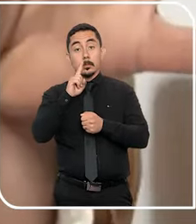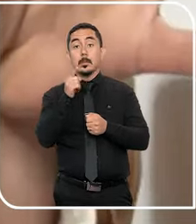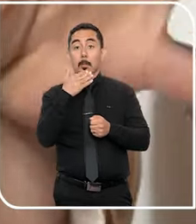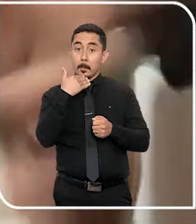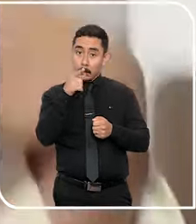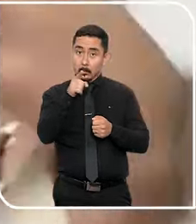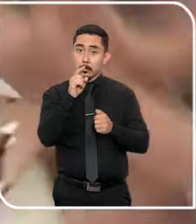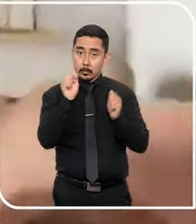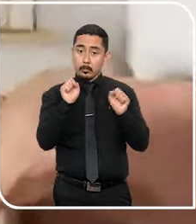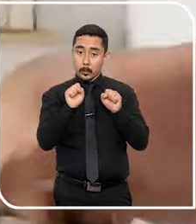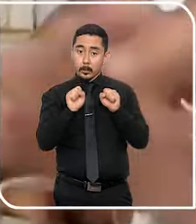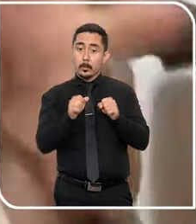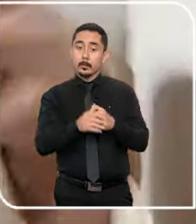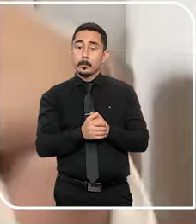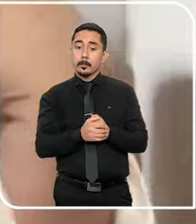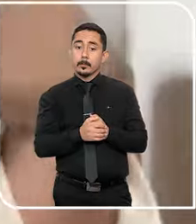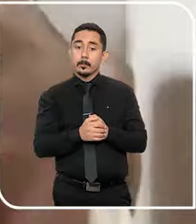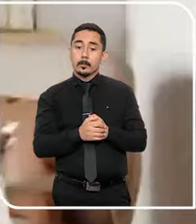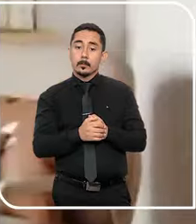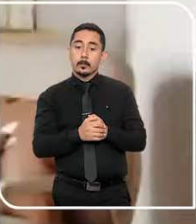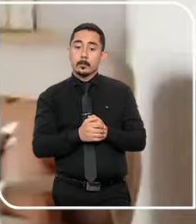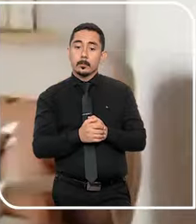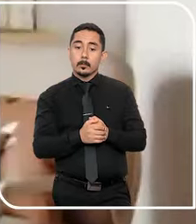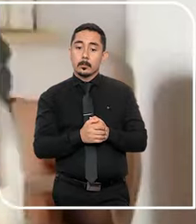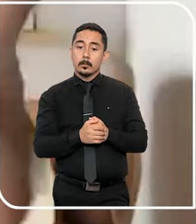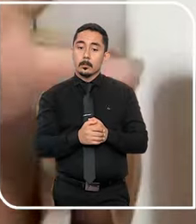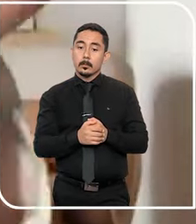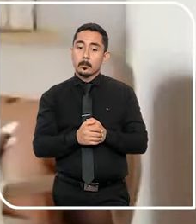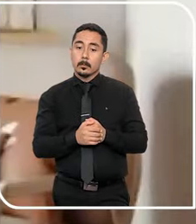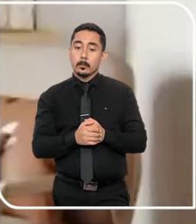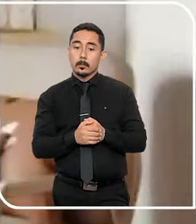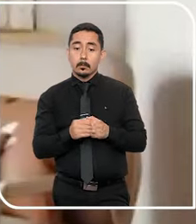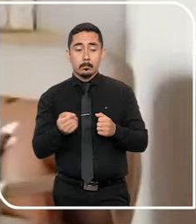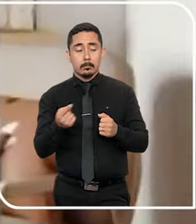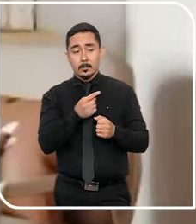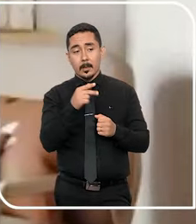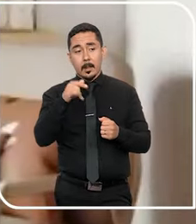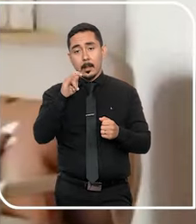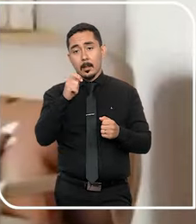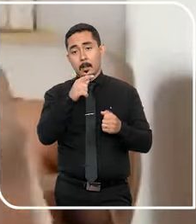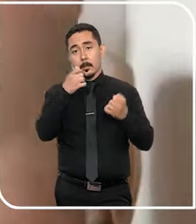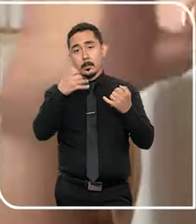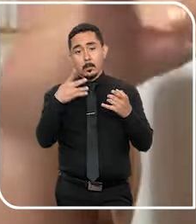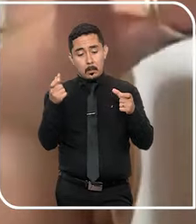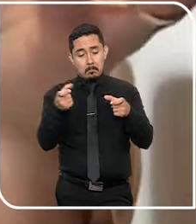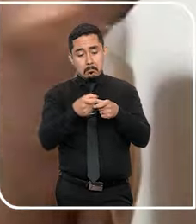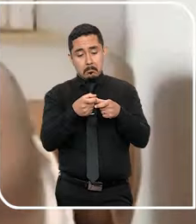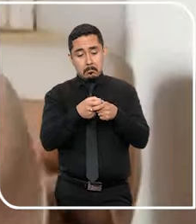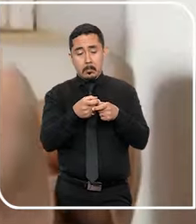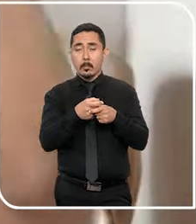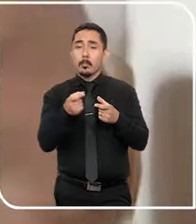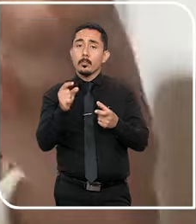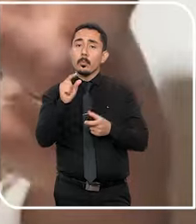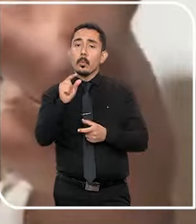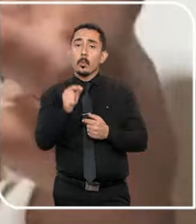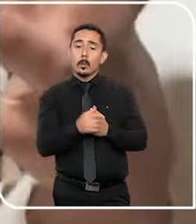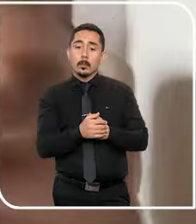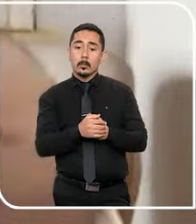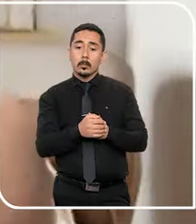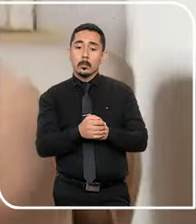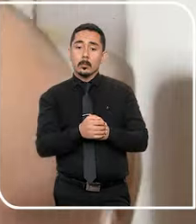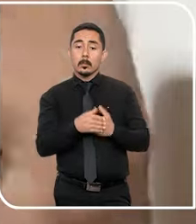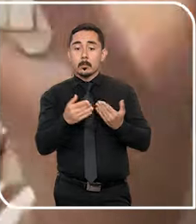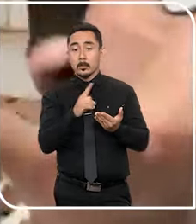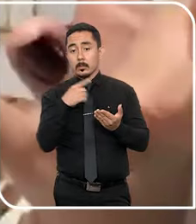pessoa com deficiência pedir peça você como a Natália colocou lindamente ali eh é minoria são né as pessoas com